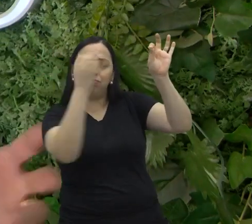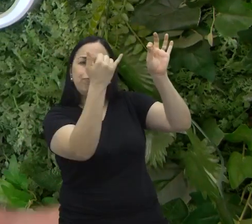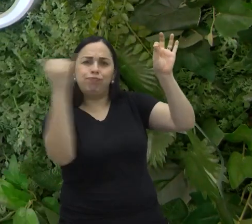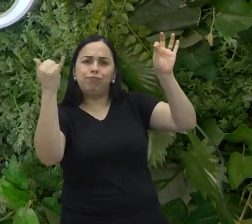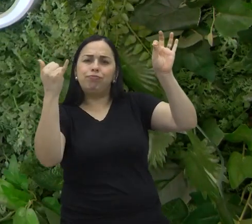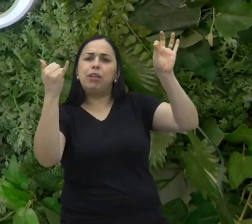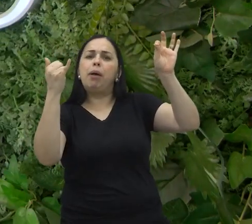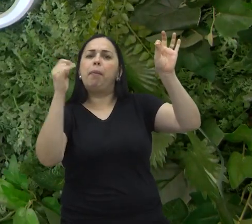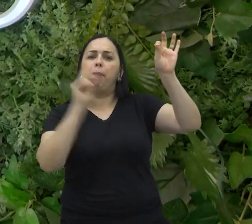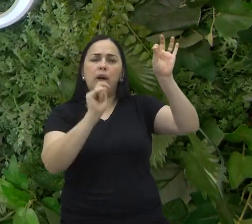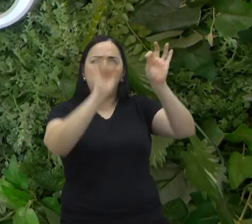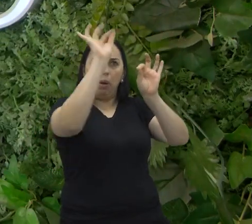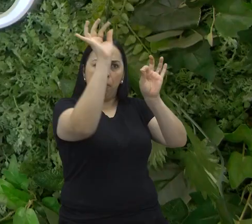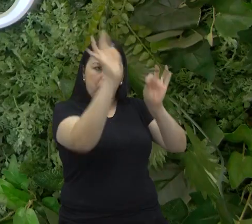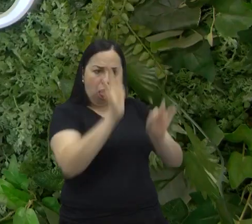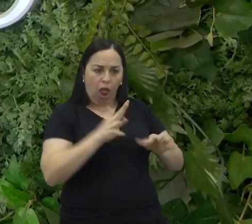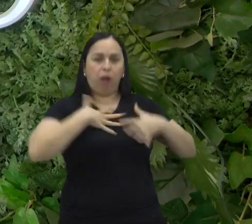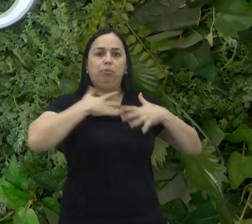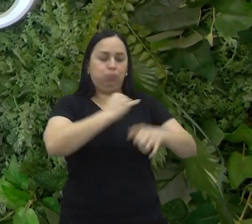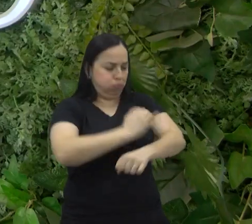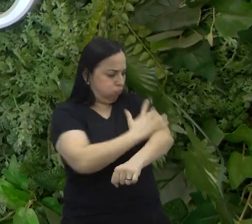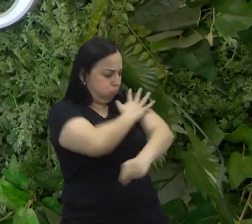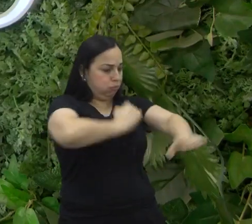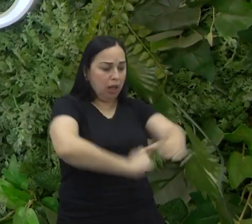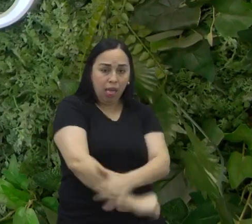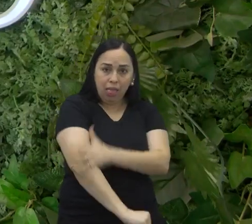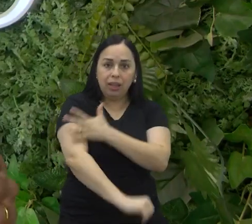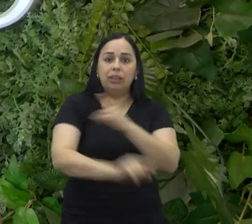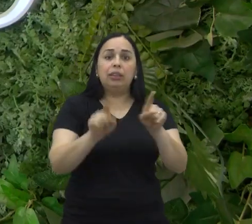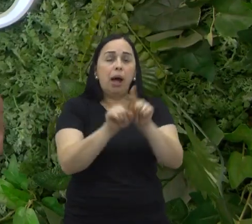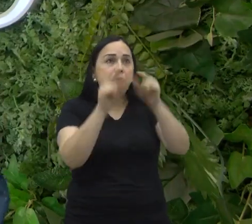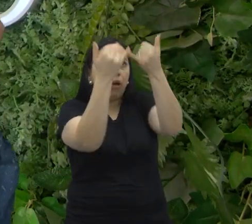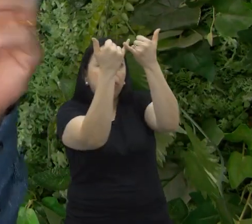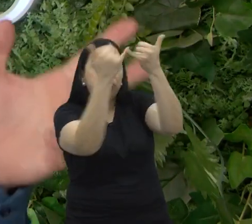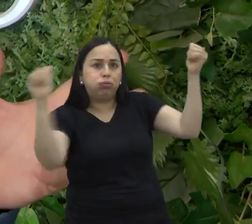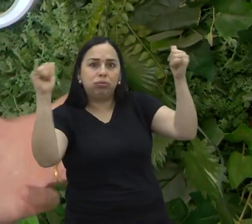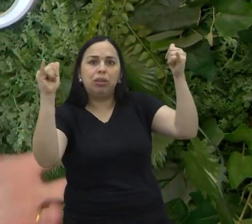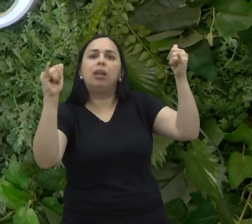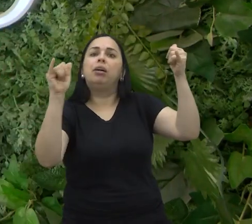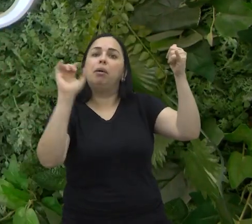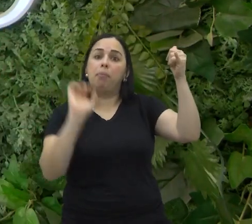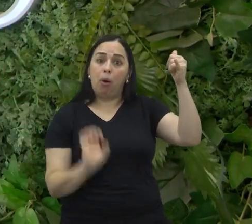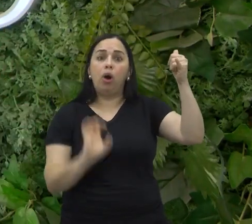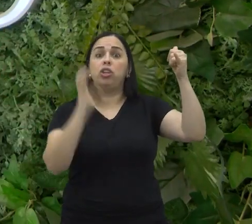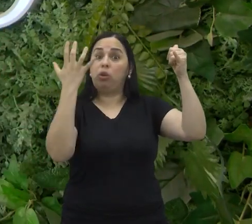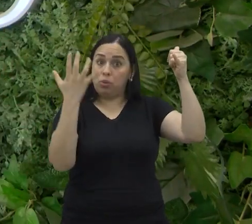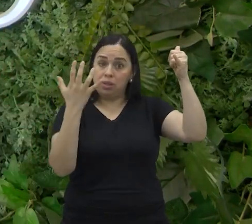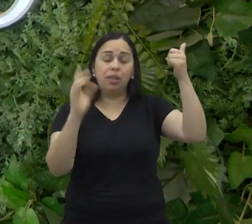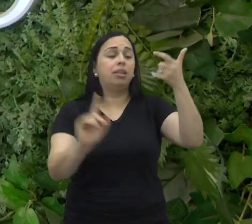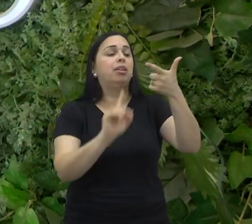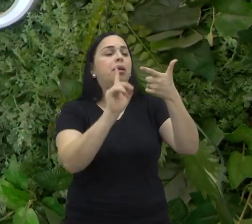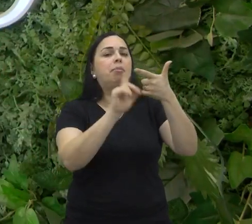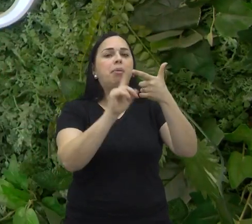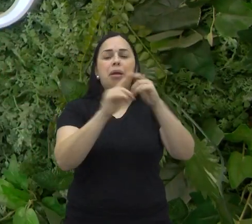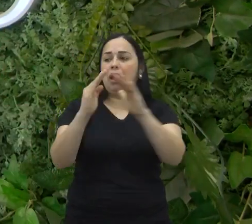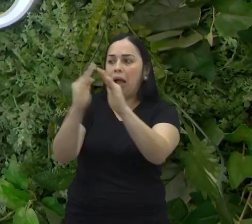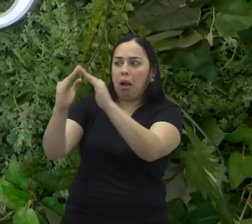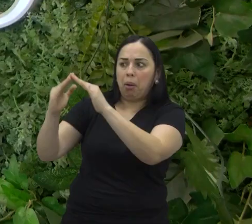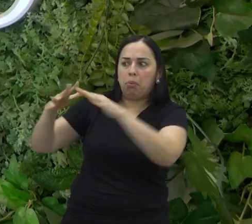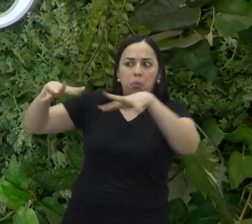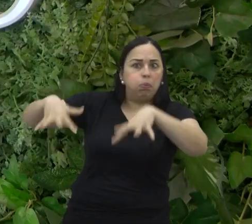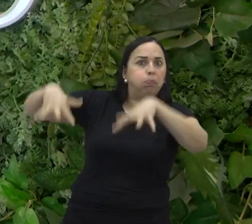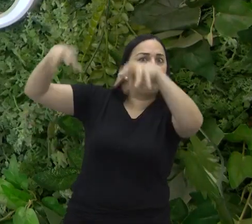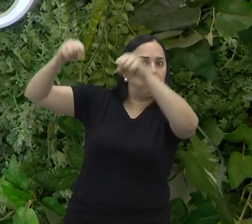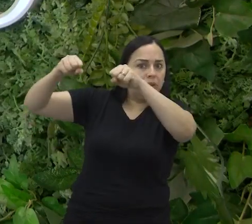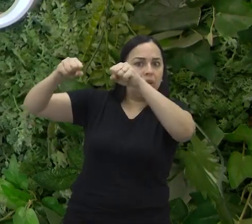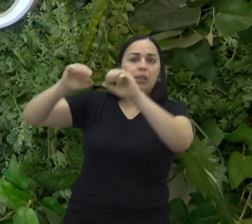fica presa na rede elétrica, ela pode gerar curtos-circuitos, né, até mesmo rompimento de cabos, além da interrupção de energia para